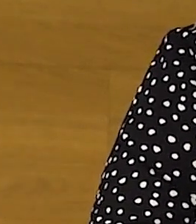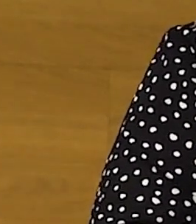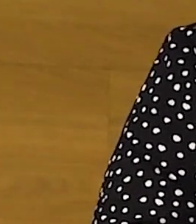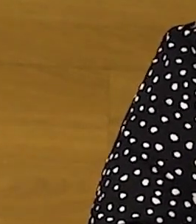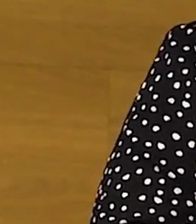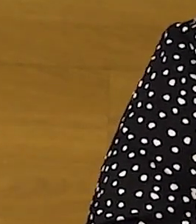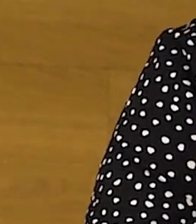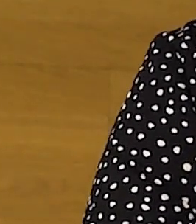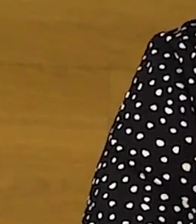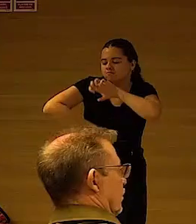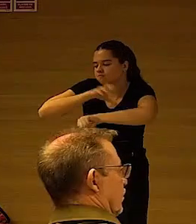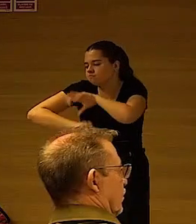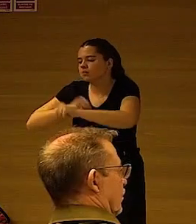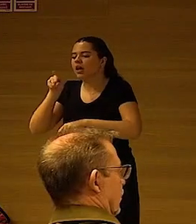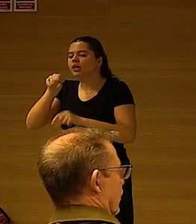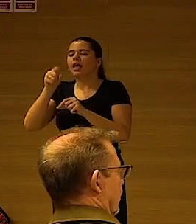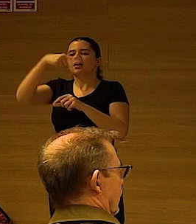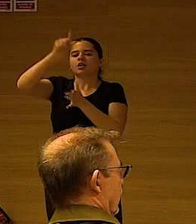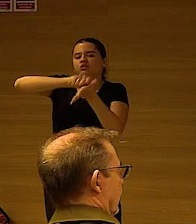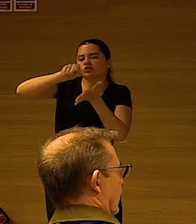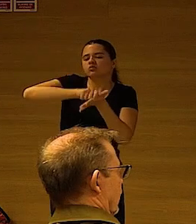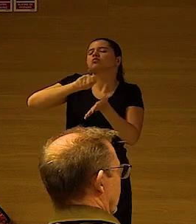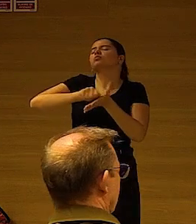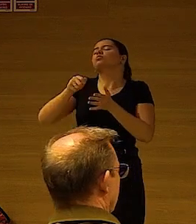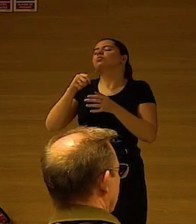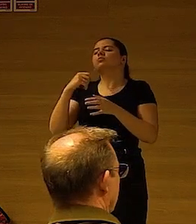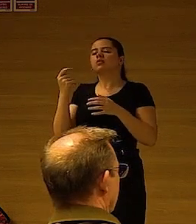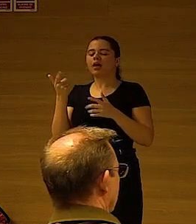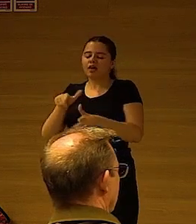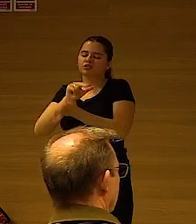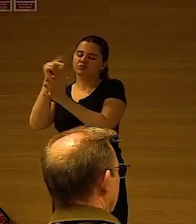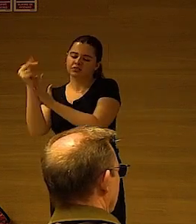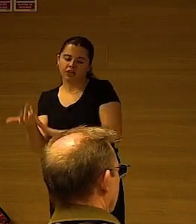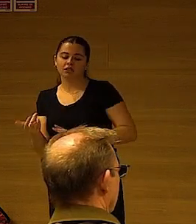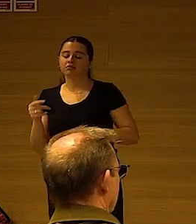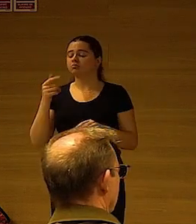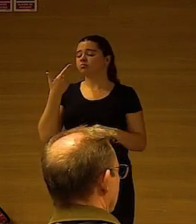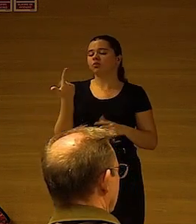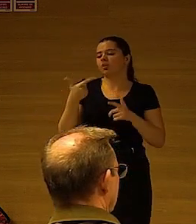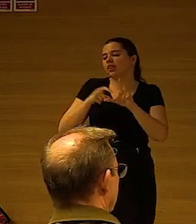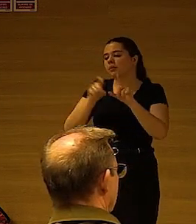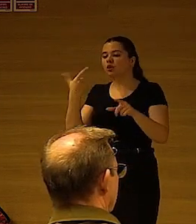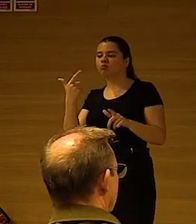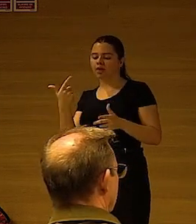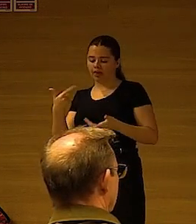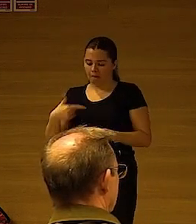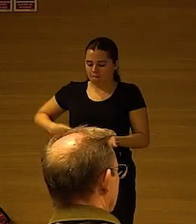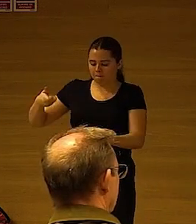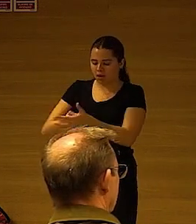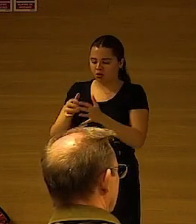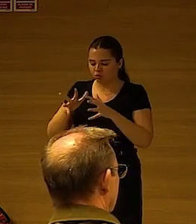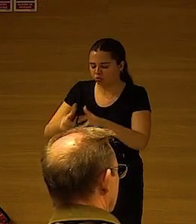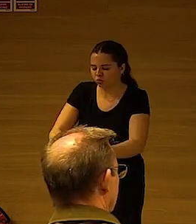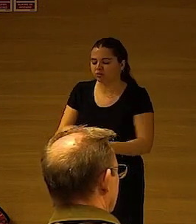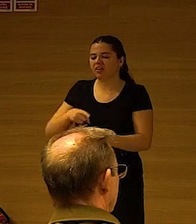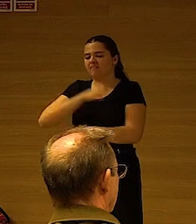mesmo, de caça dessas microeditoras, dessas edições, que muitas vezes são totalmente independentes também, a própria pessoa banca tudo, vai